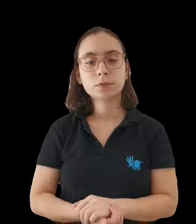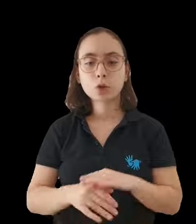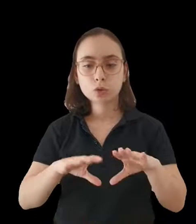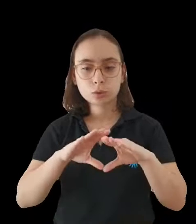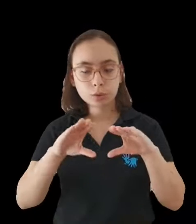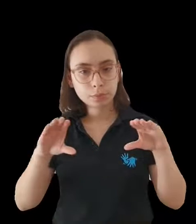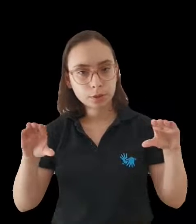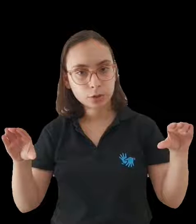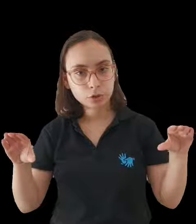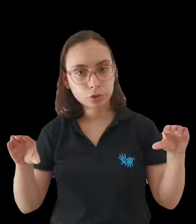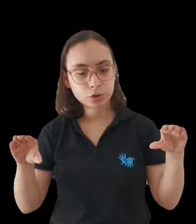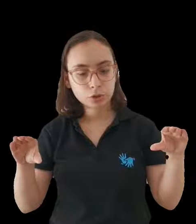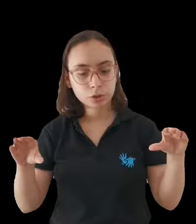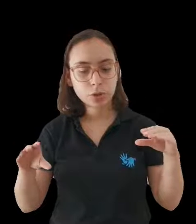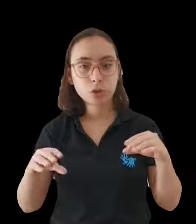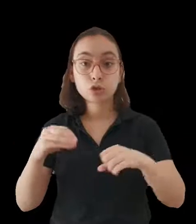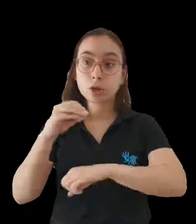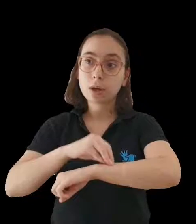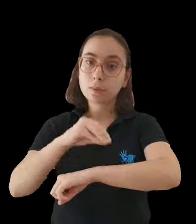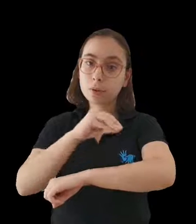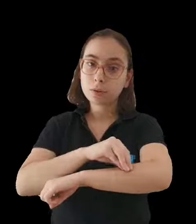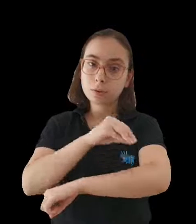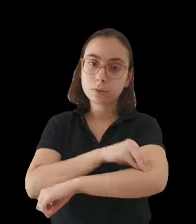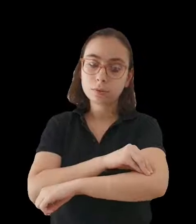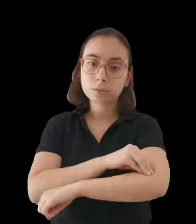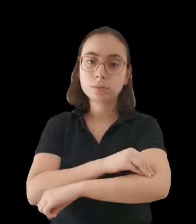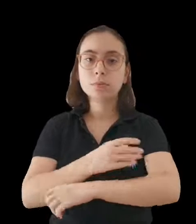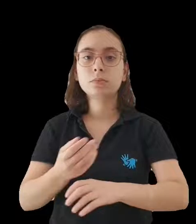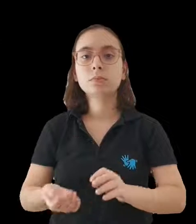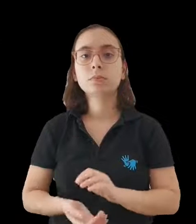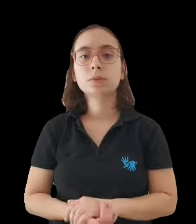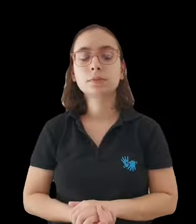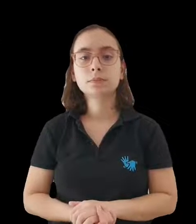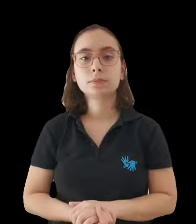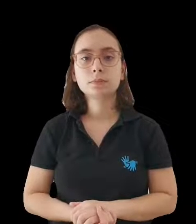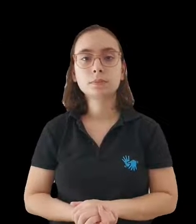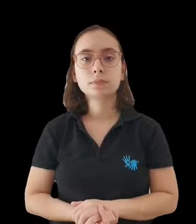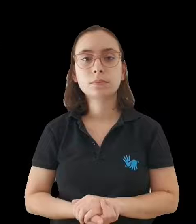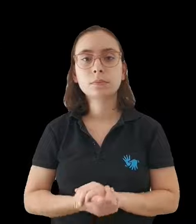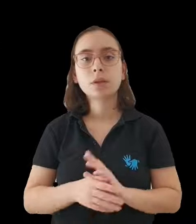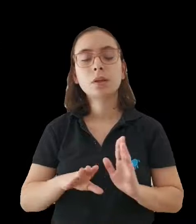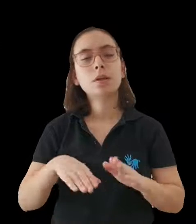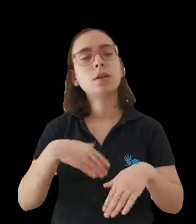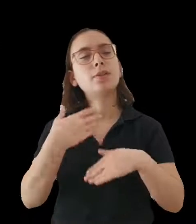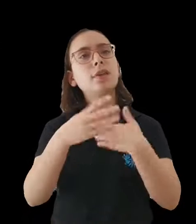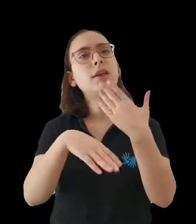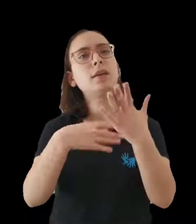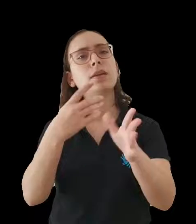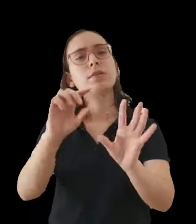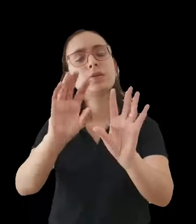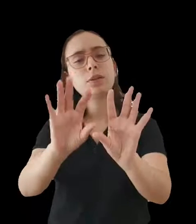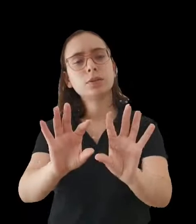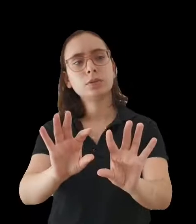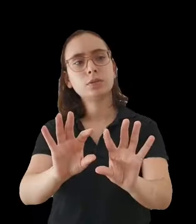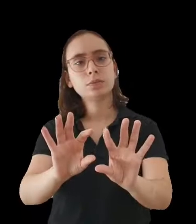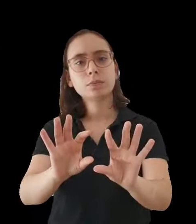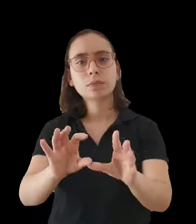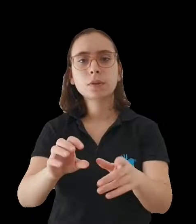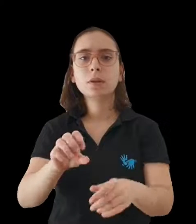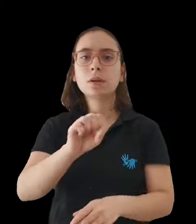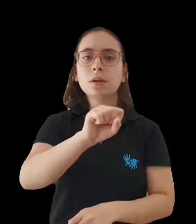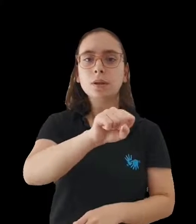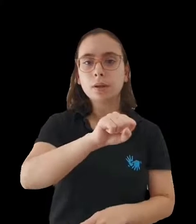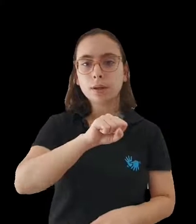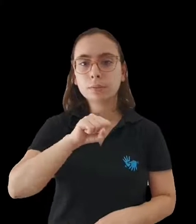está a sapona. Aí vocês podem pegar ele e levar lá para frente e abrir lá na